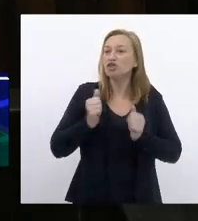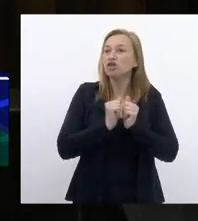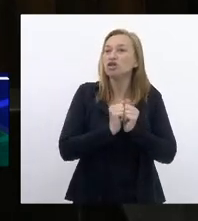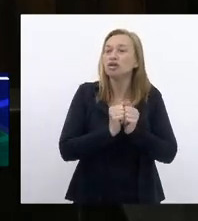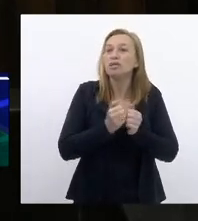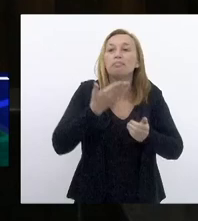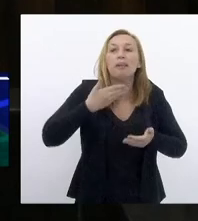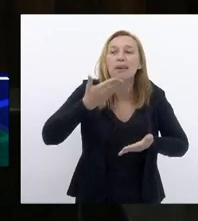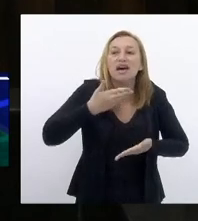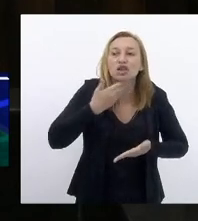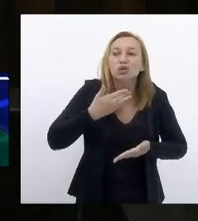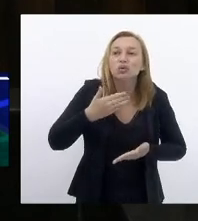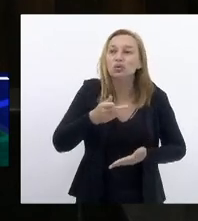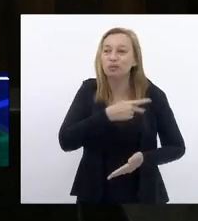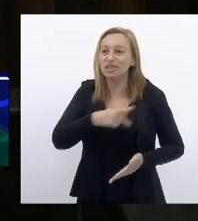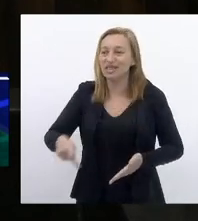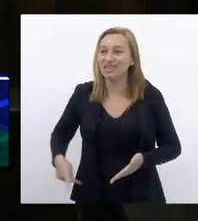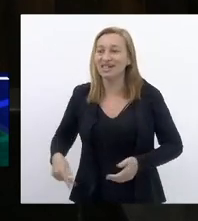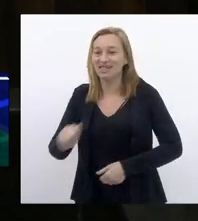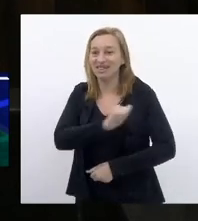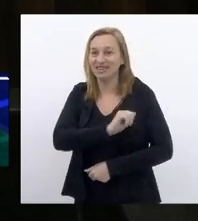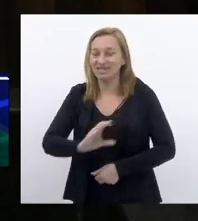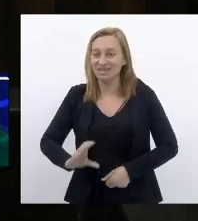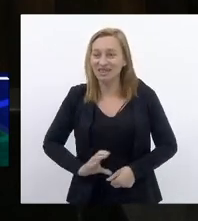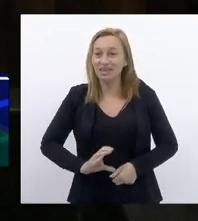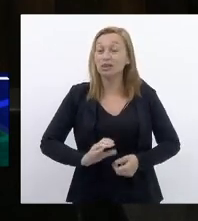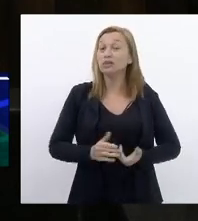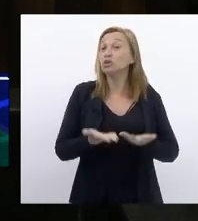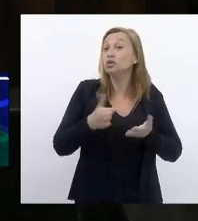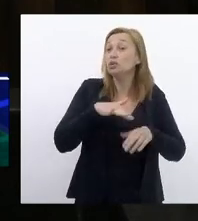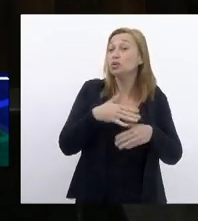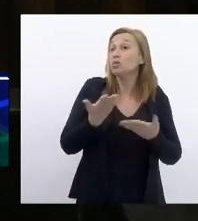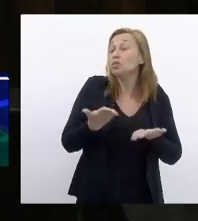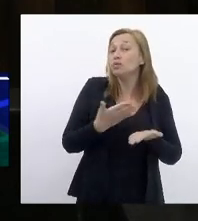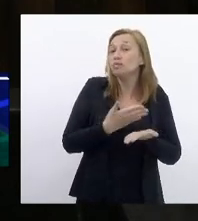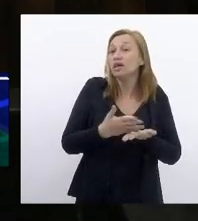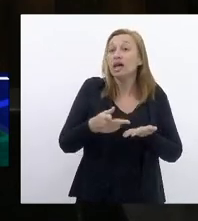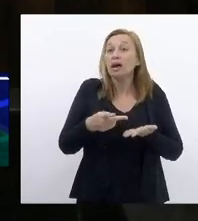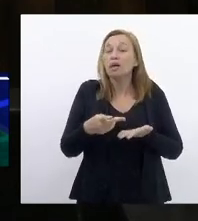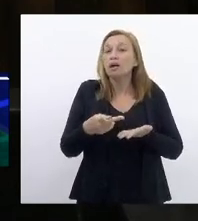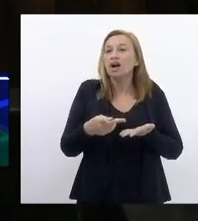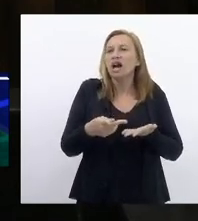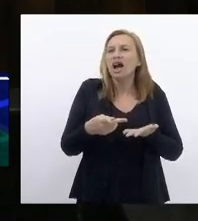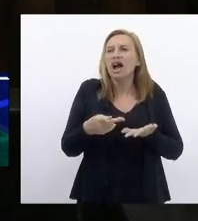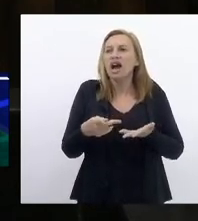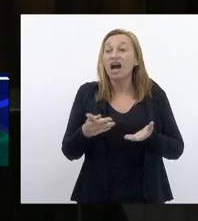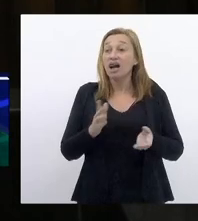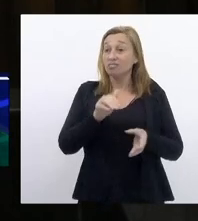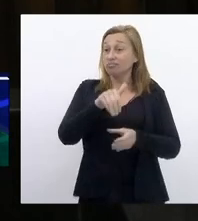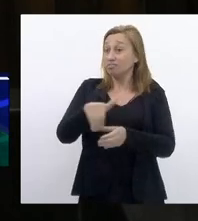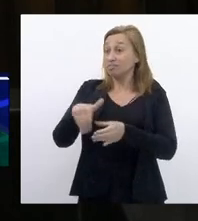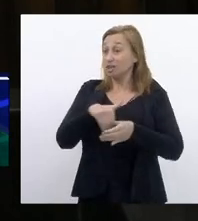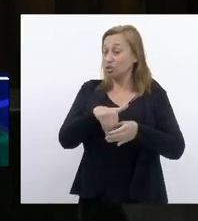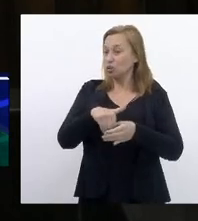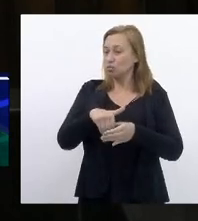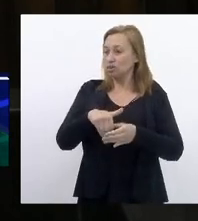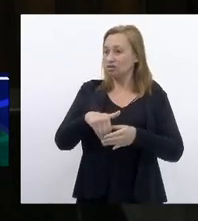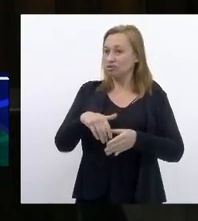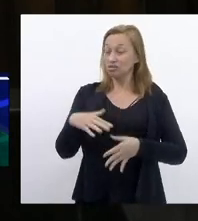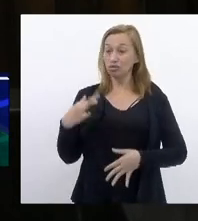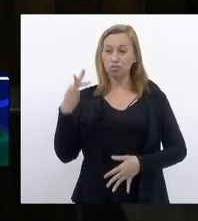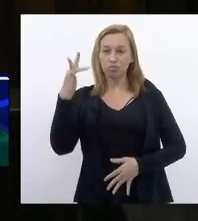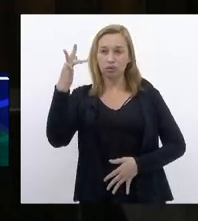Legislativa, André Siciliano, que começa a apontar, a desenhar uma candidatura expressiva